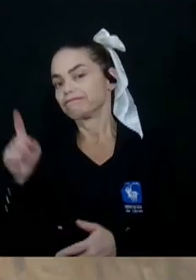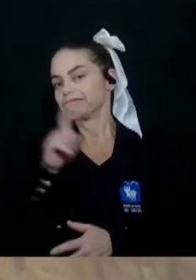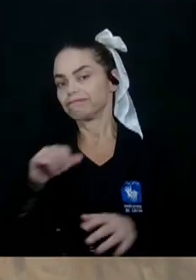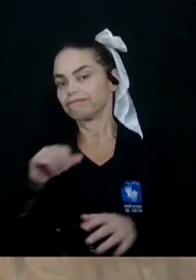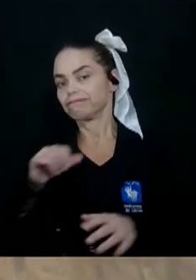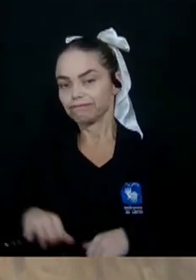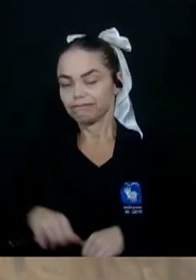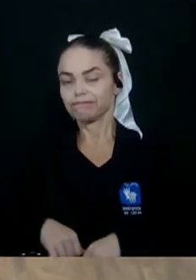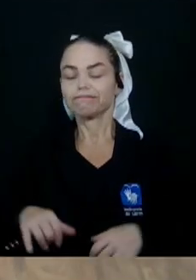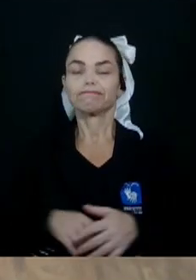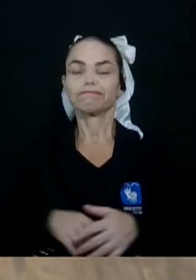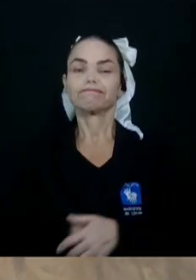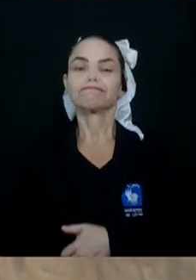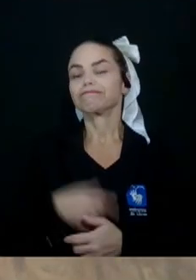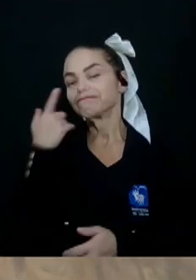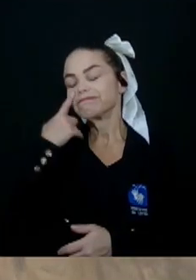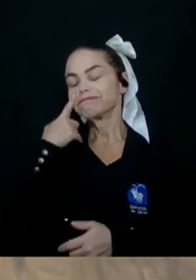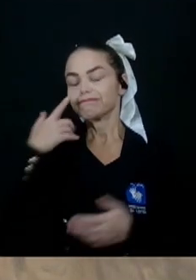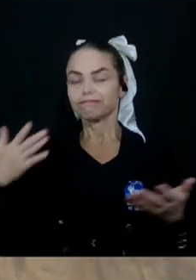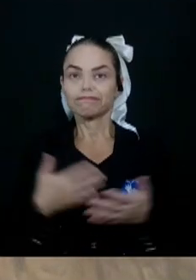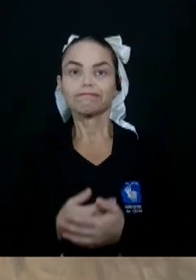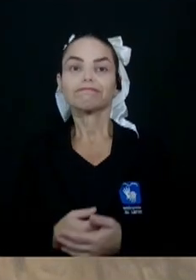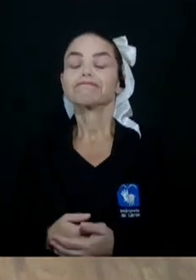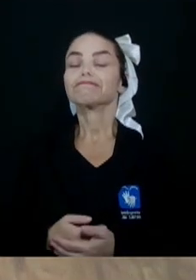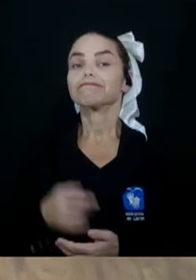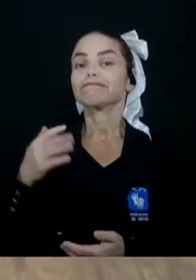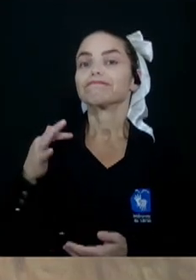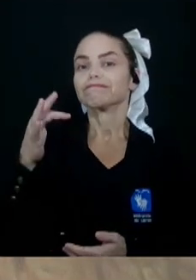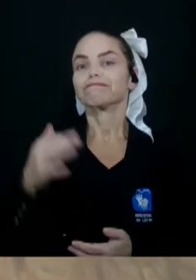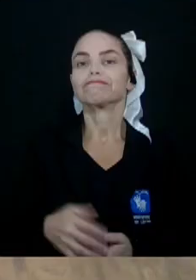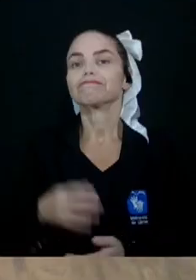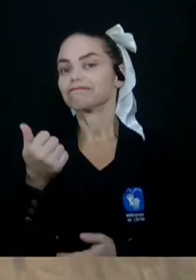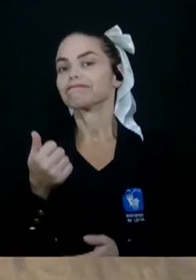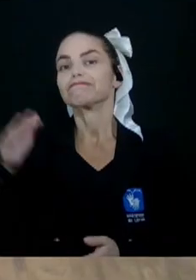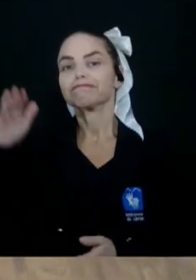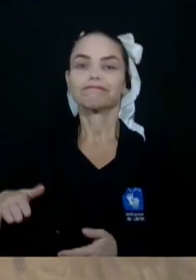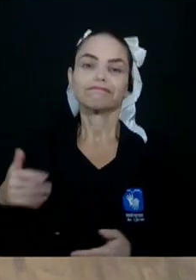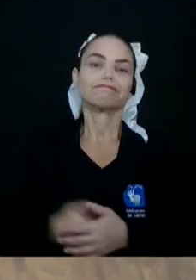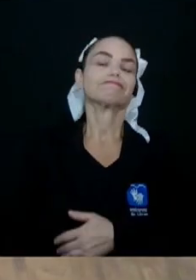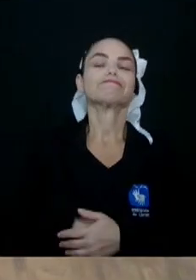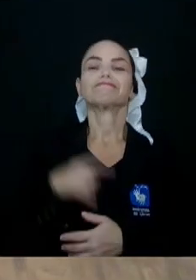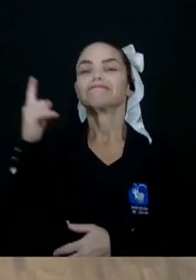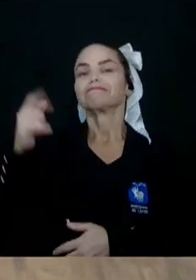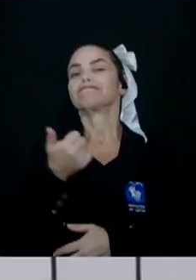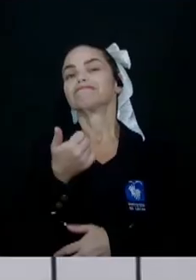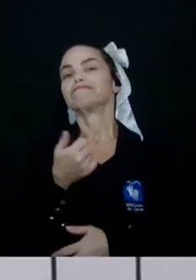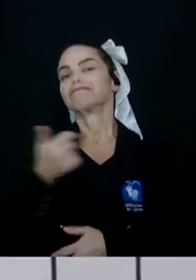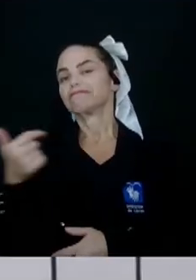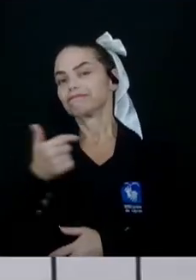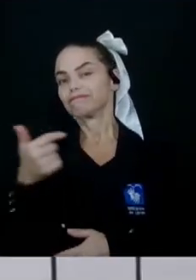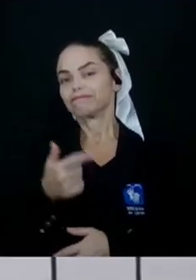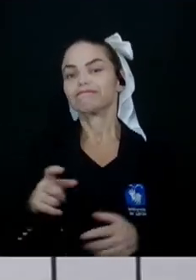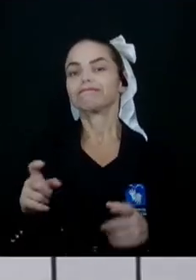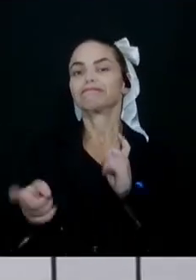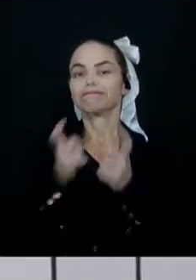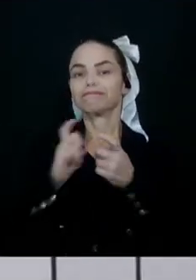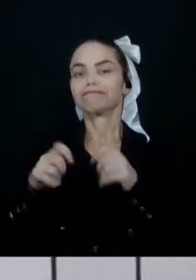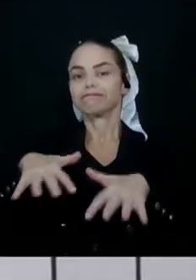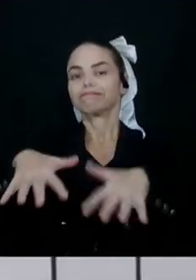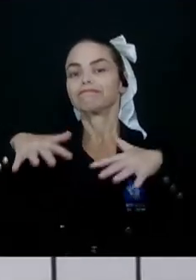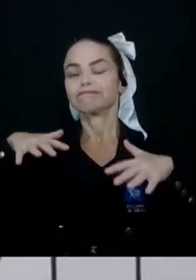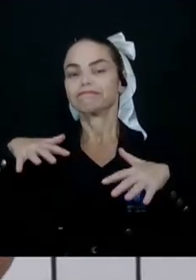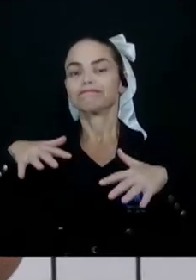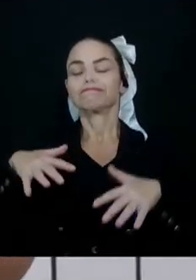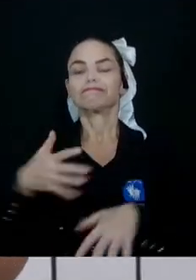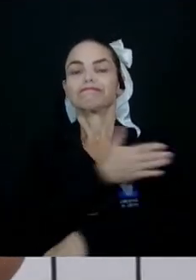olha só, hoje, logo mais às 6 horas da tarde, é dia da 12ª reunião ordinária. E a